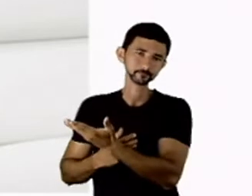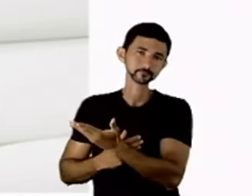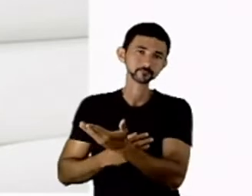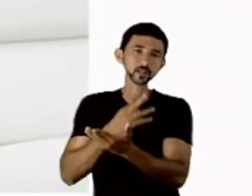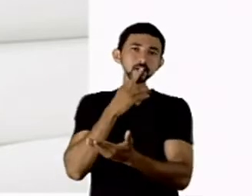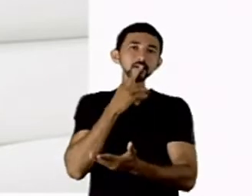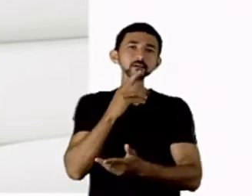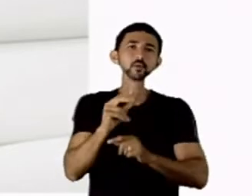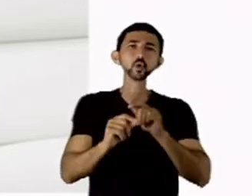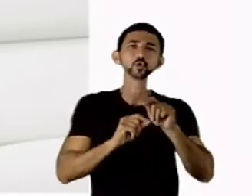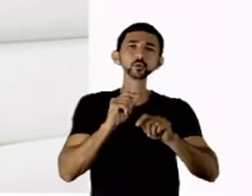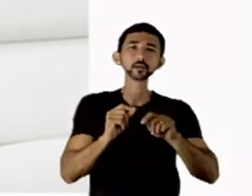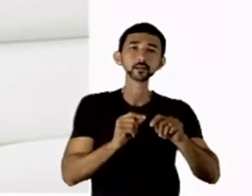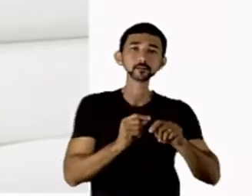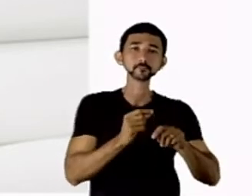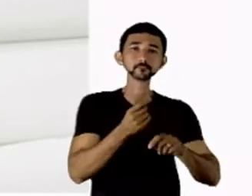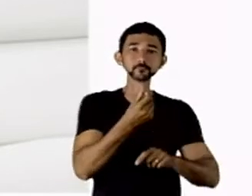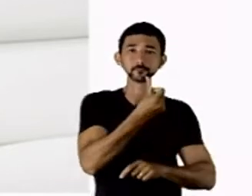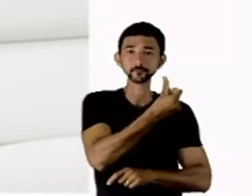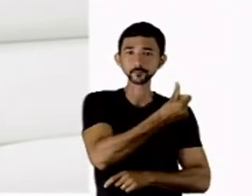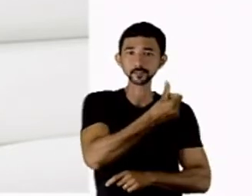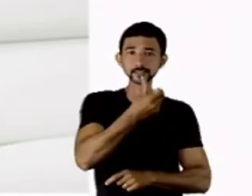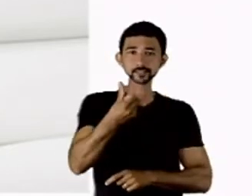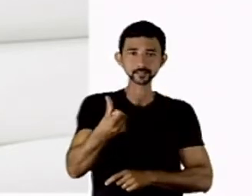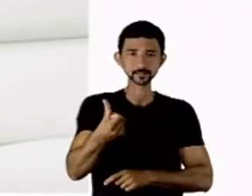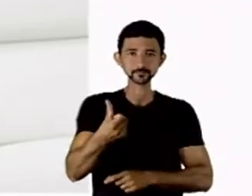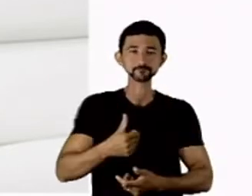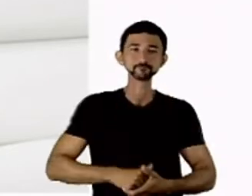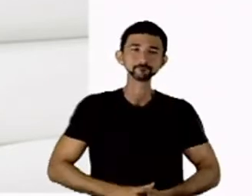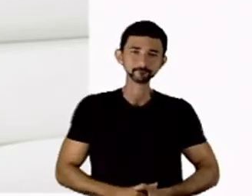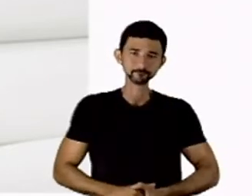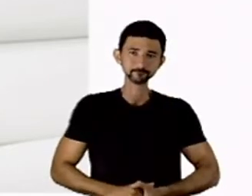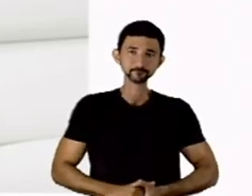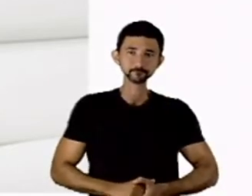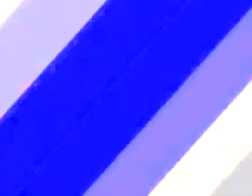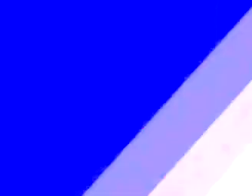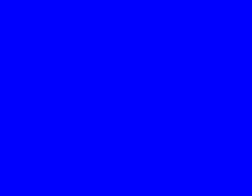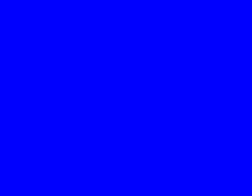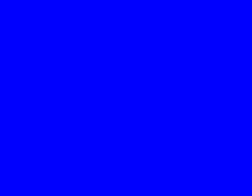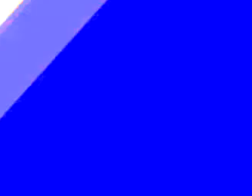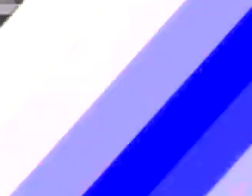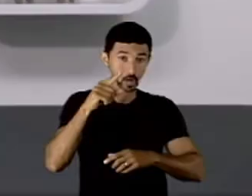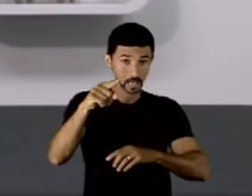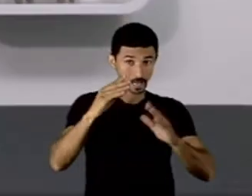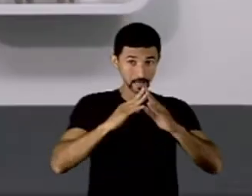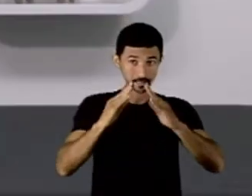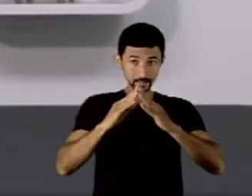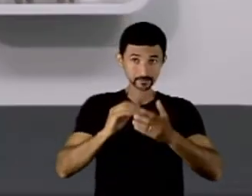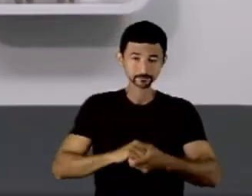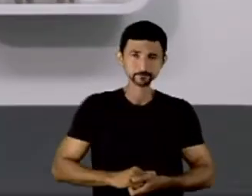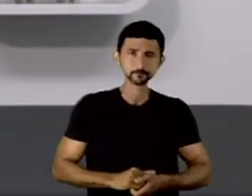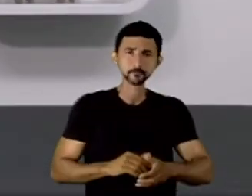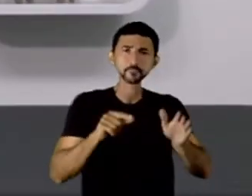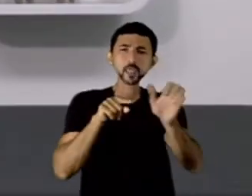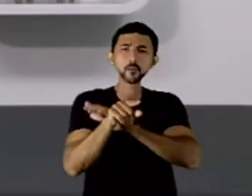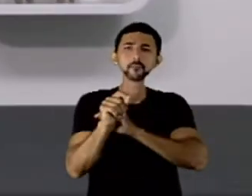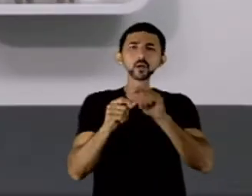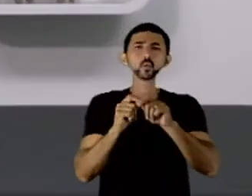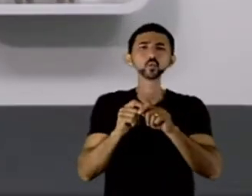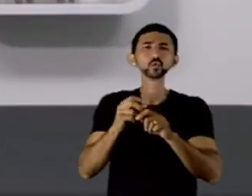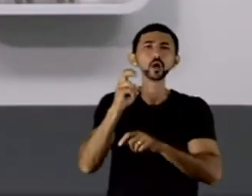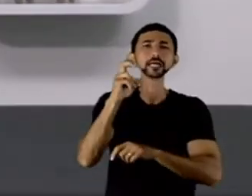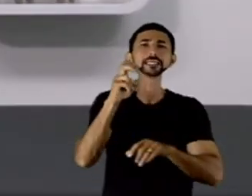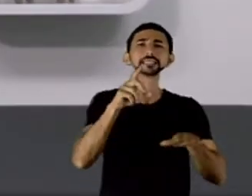na quarta semana será quanto? 16. Agora aí da tua casa, eu te pergunto, na